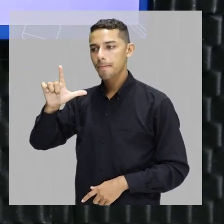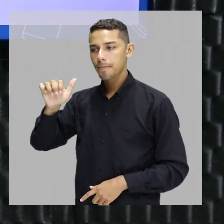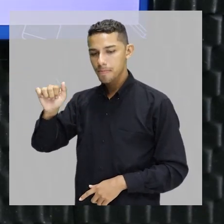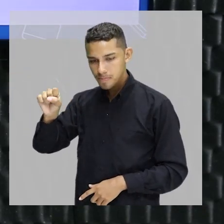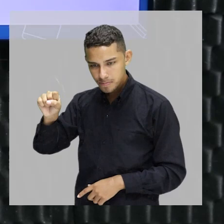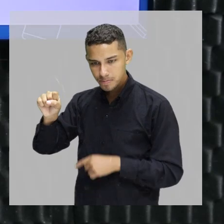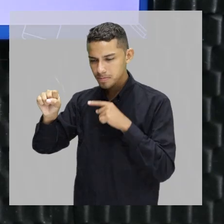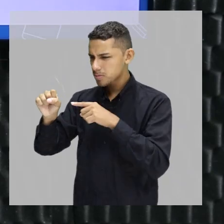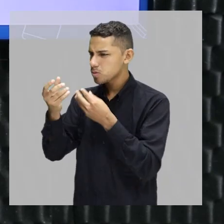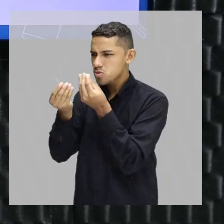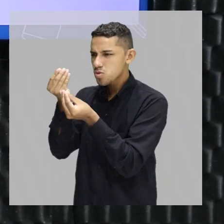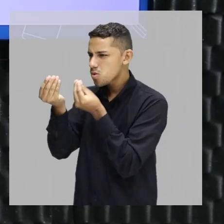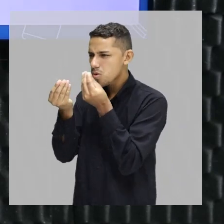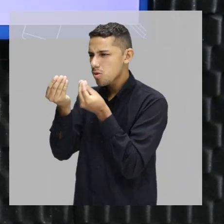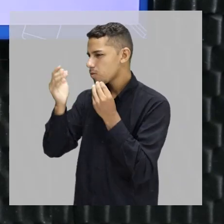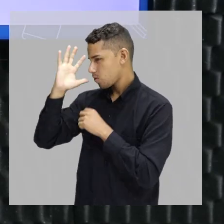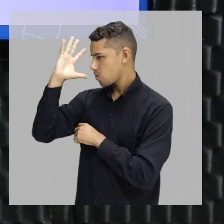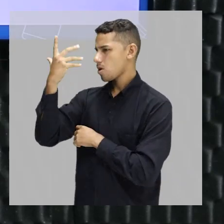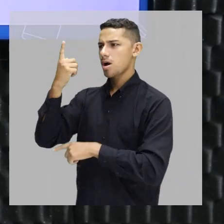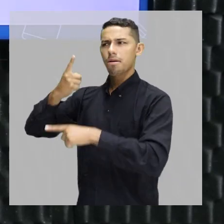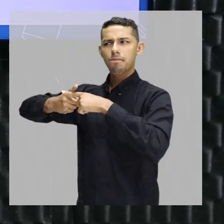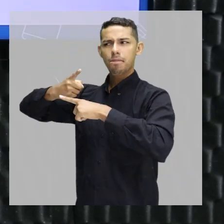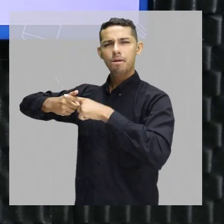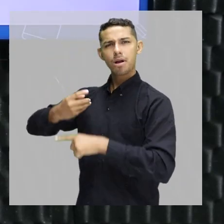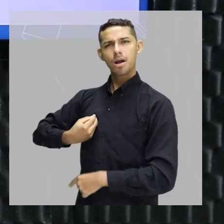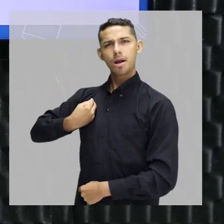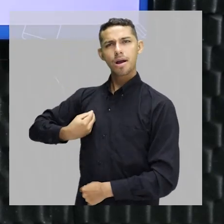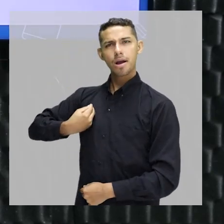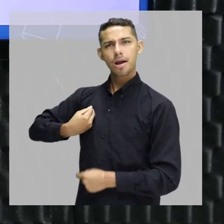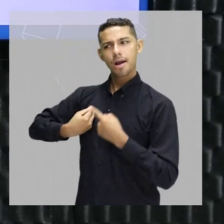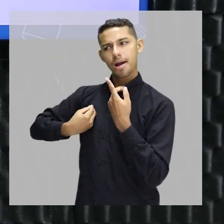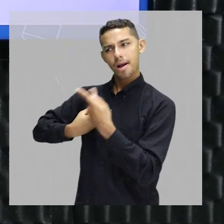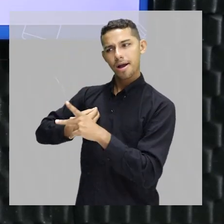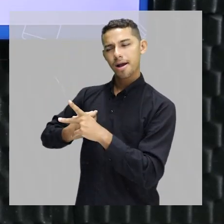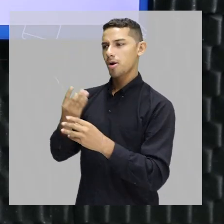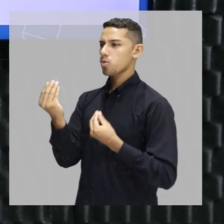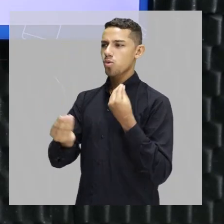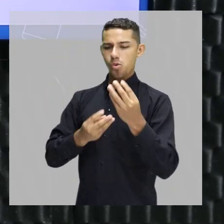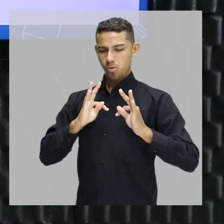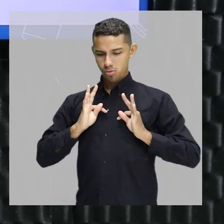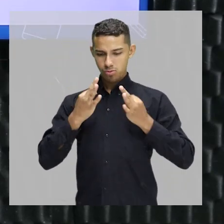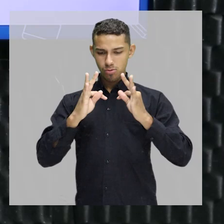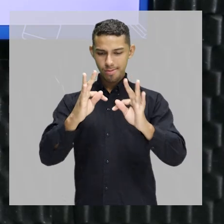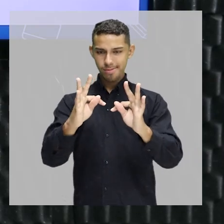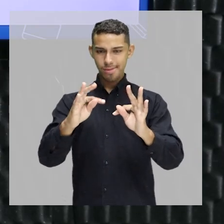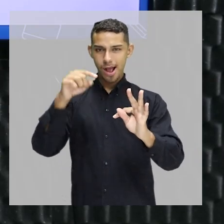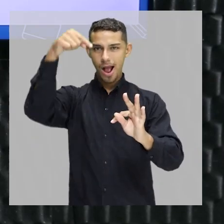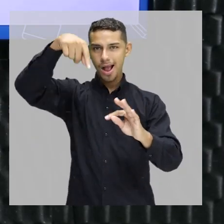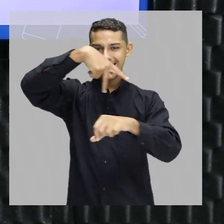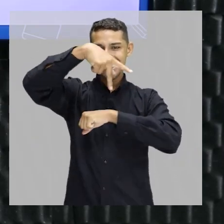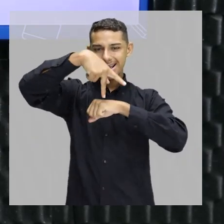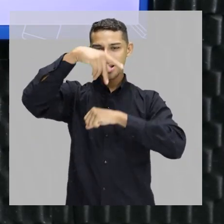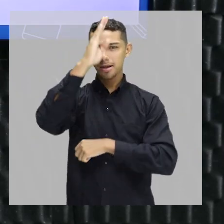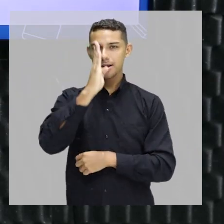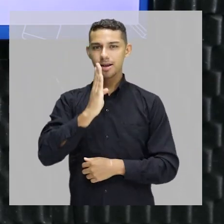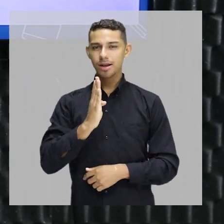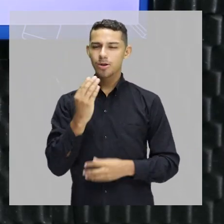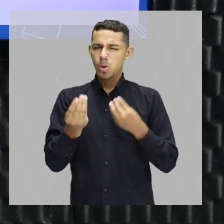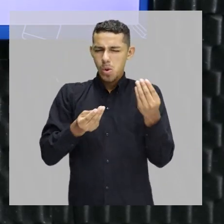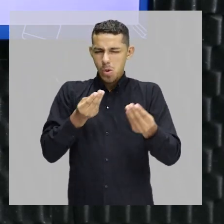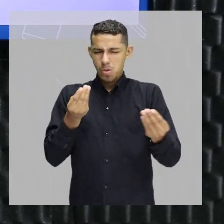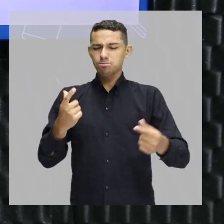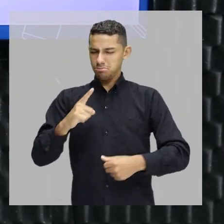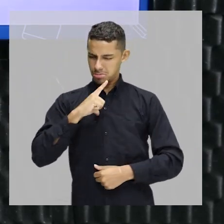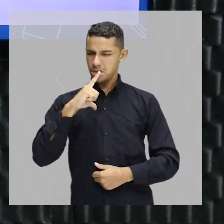né, da existência deles e como é que está essa tecnologia no Brasil. Nós temos aceleradores de partículas no